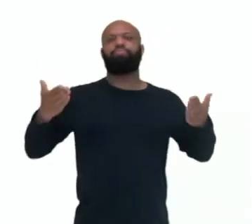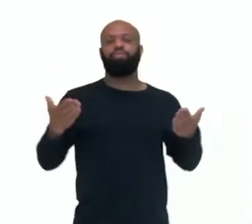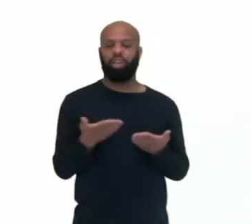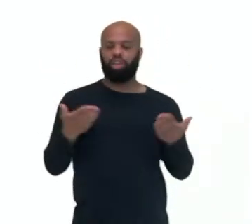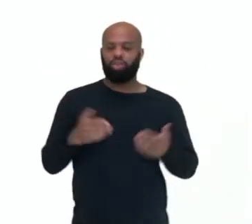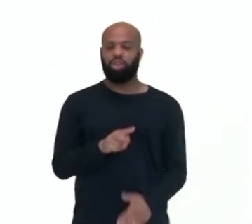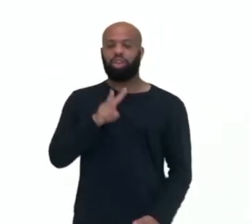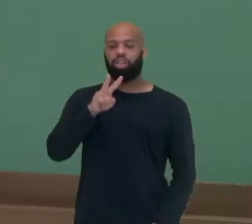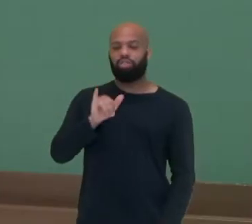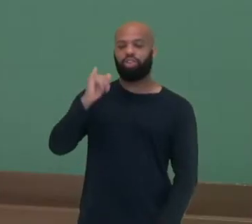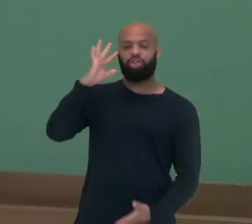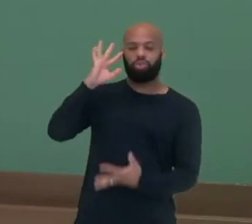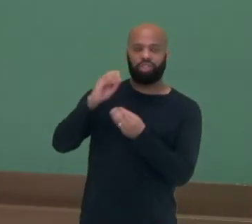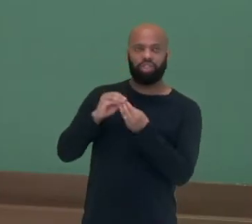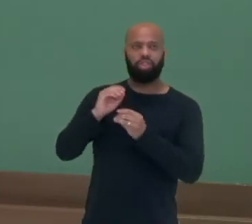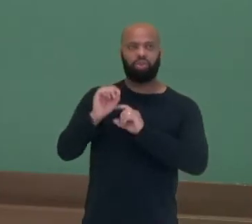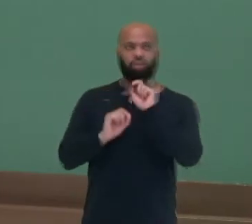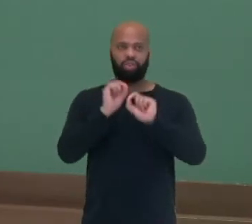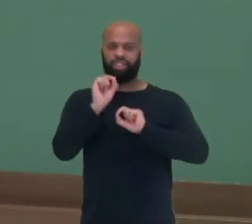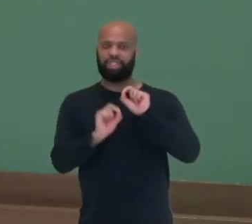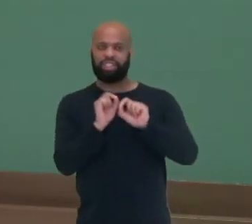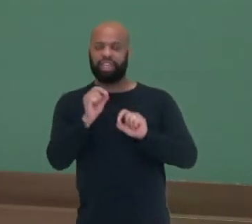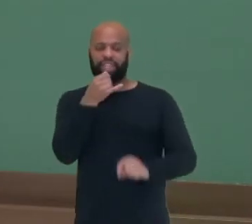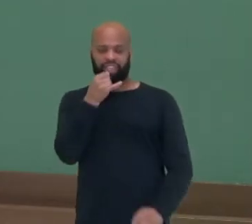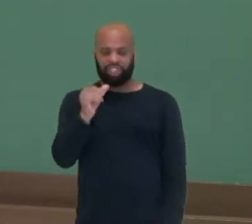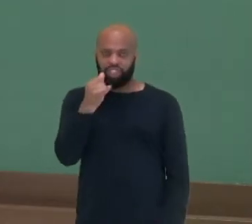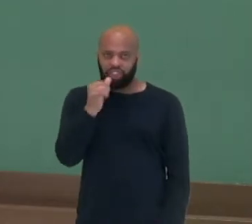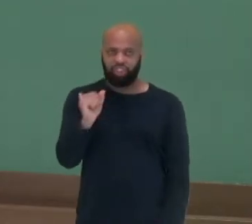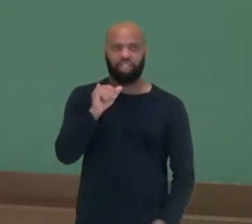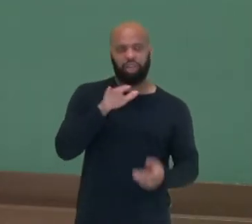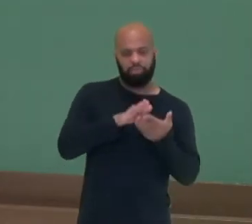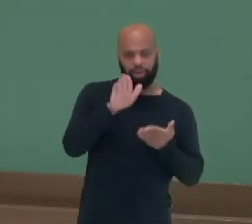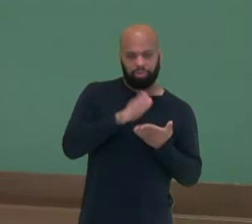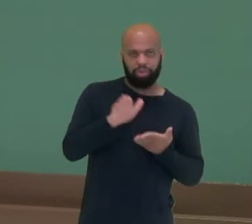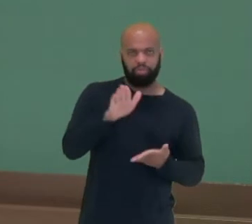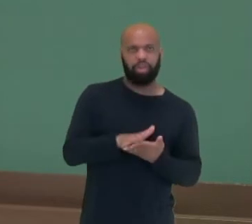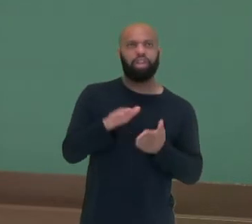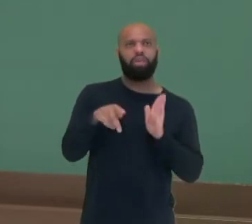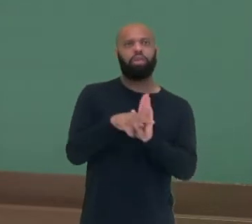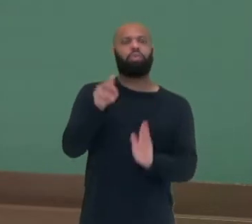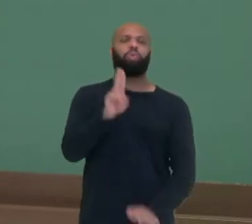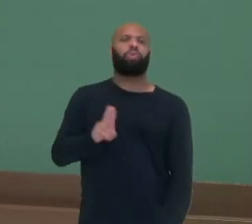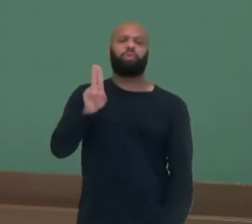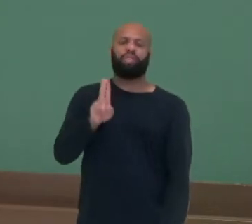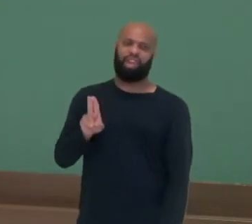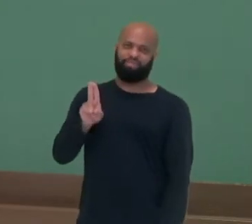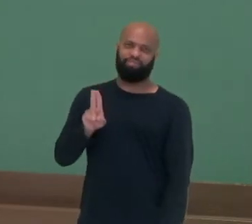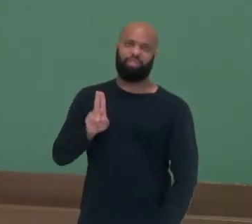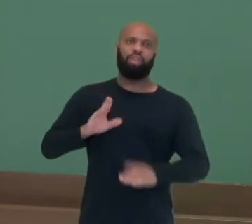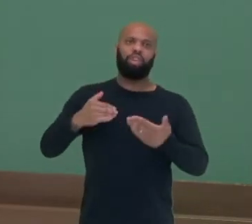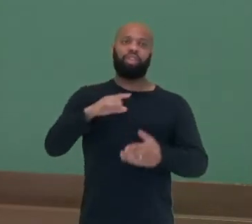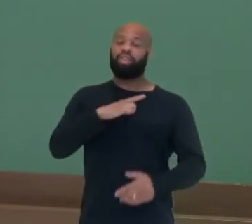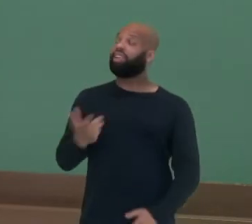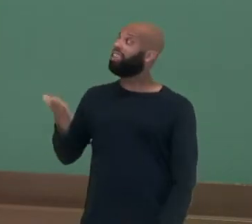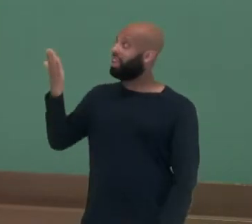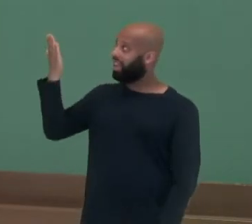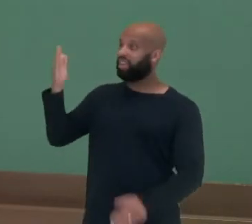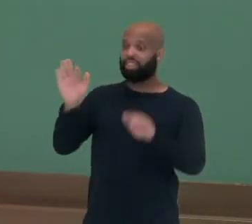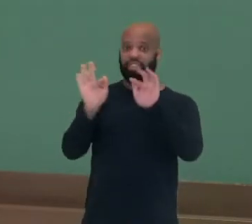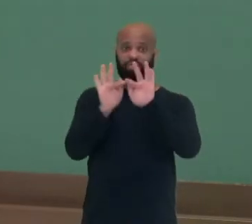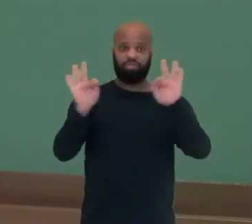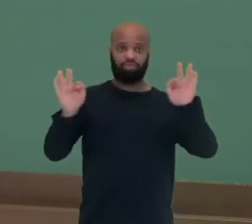vamos entender quanto de energia é consumida ao utilizar os dispositivos. Nós temos esta fórmula